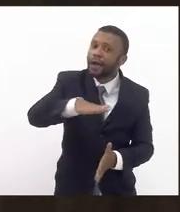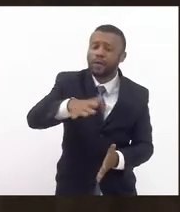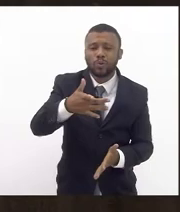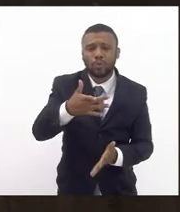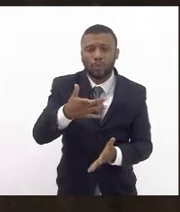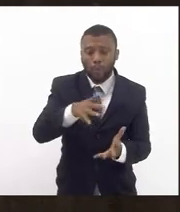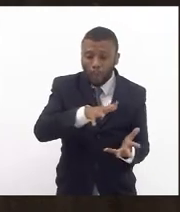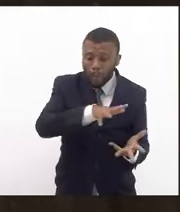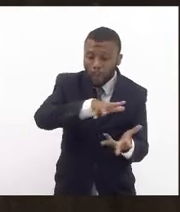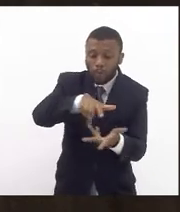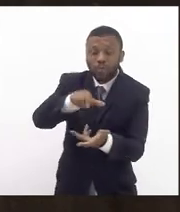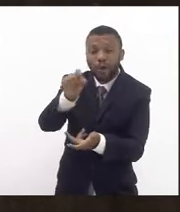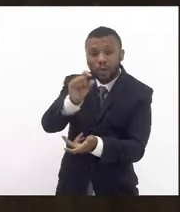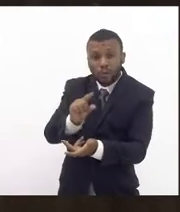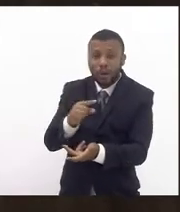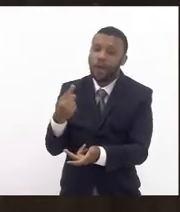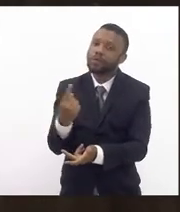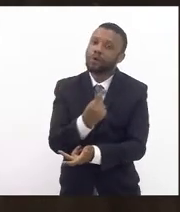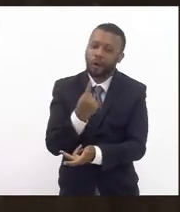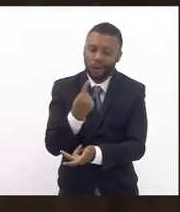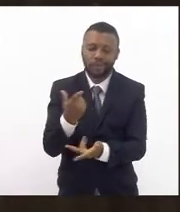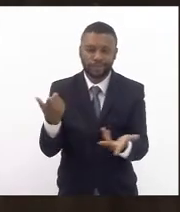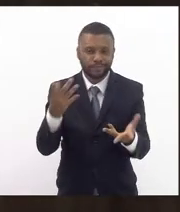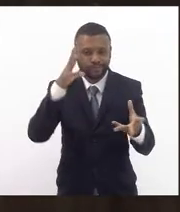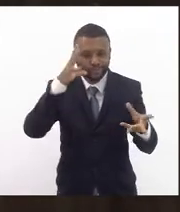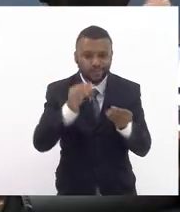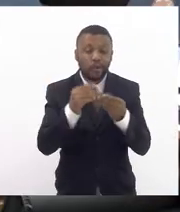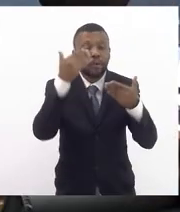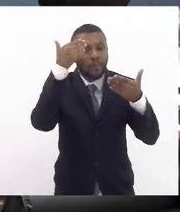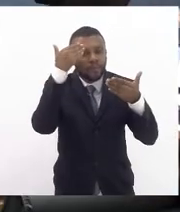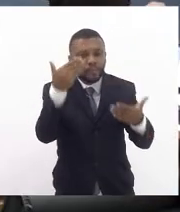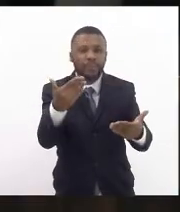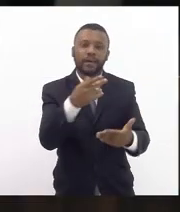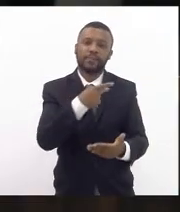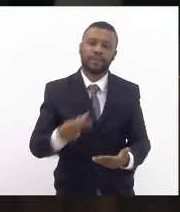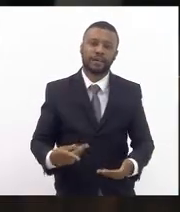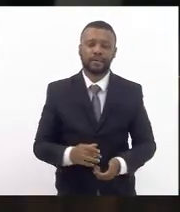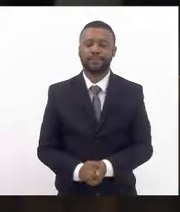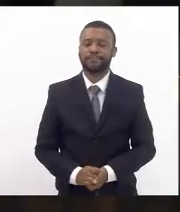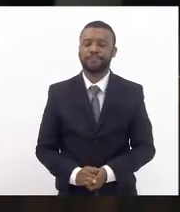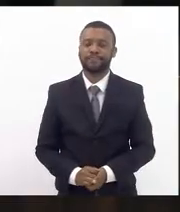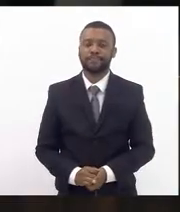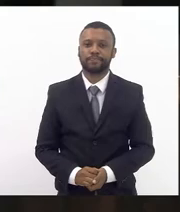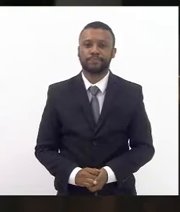nosso, porque o mundo é azul. Muito obrigada, senhor presidente. Parabéns, deputada.